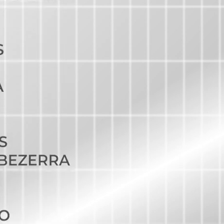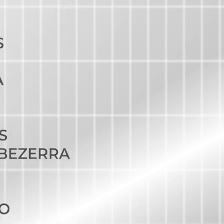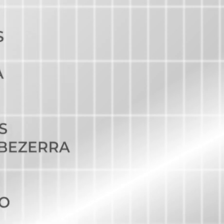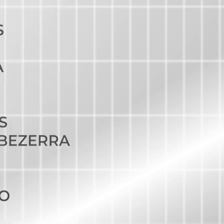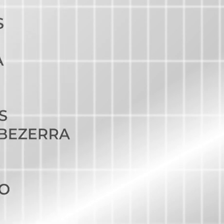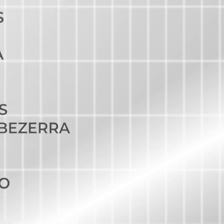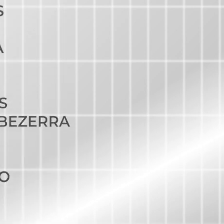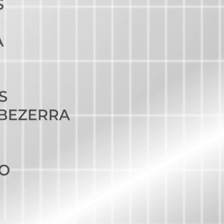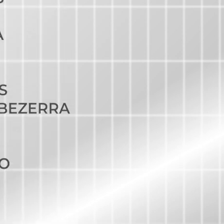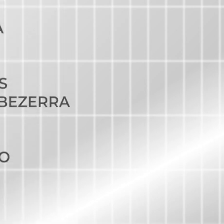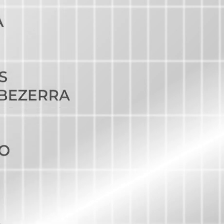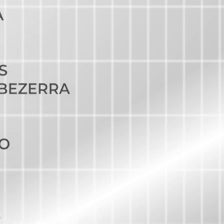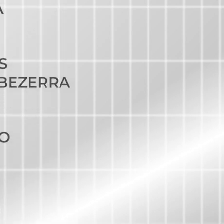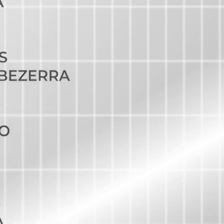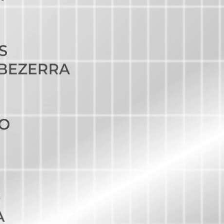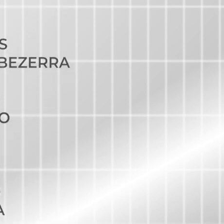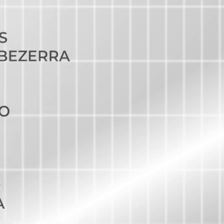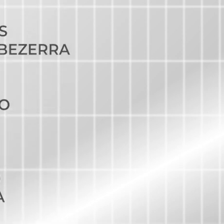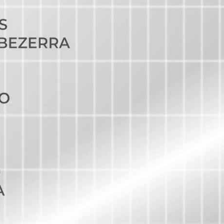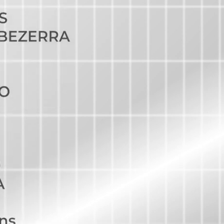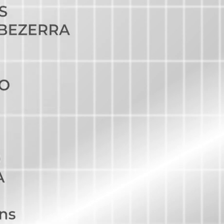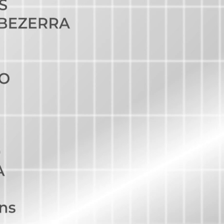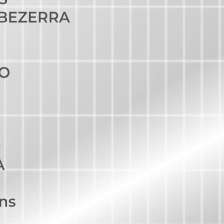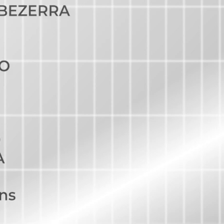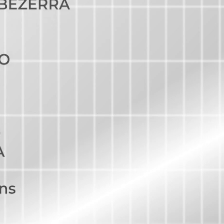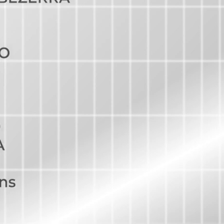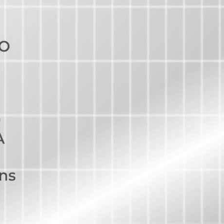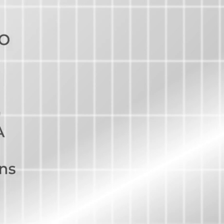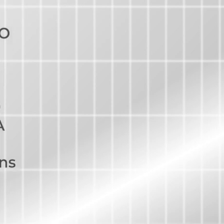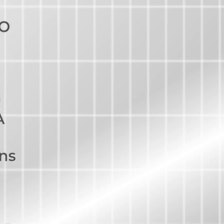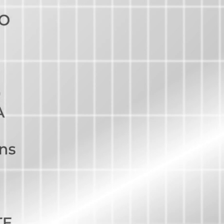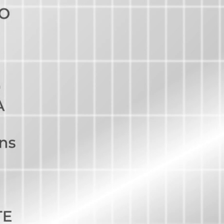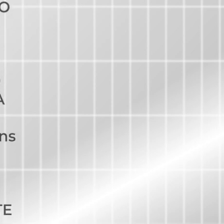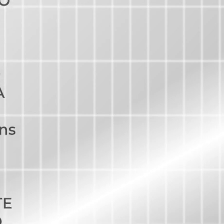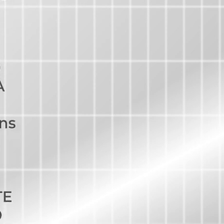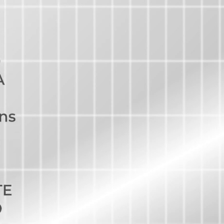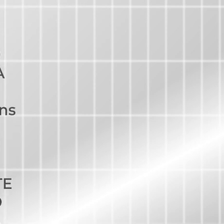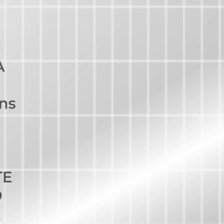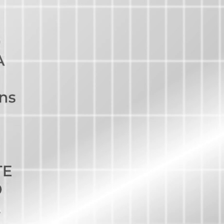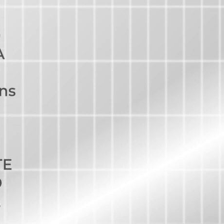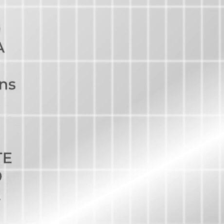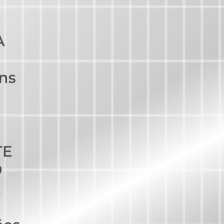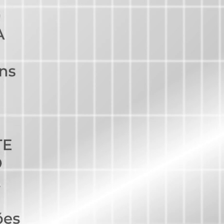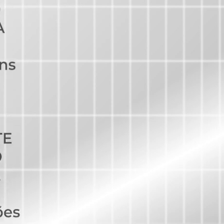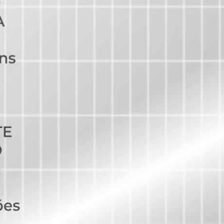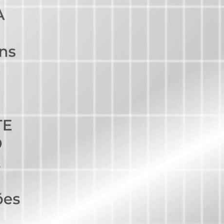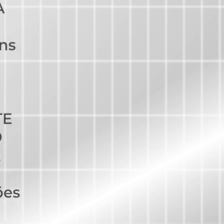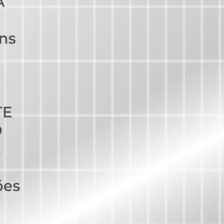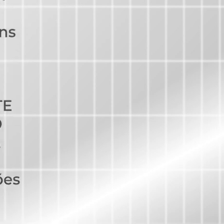sem olhar a quem. Não esqueça, anote com destreza.